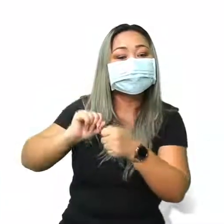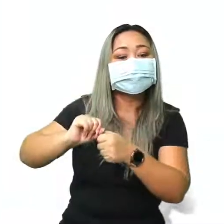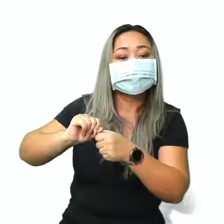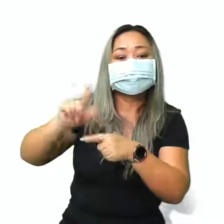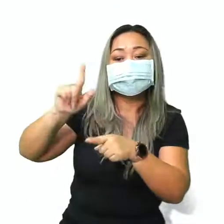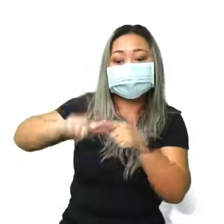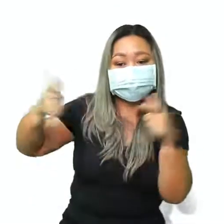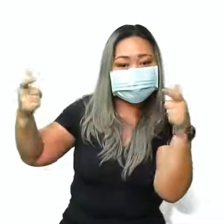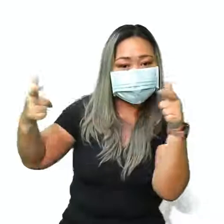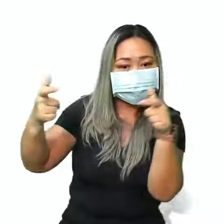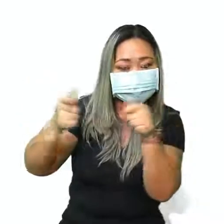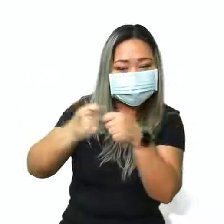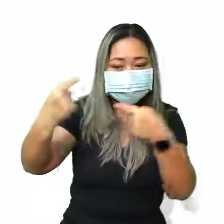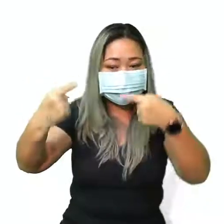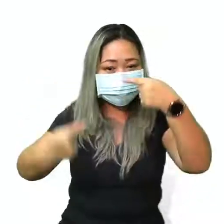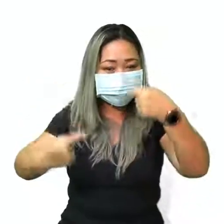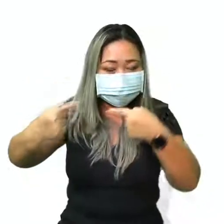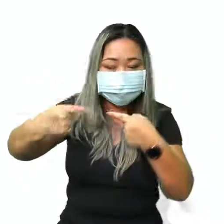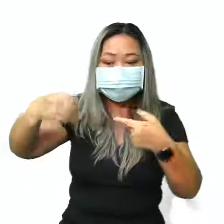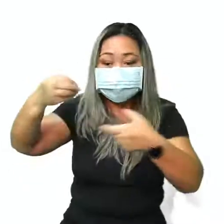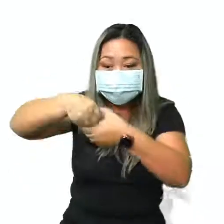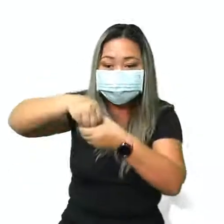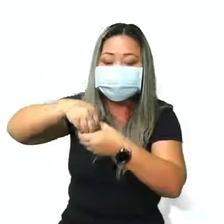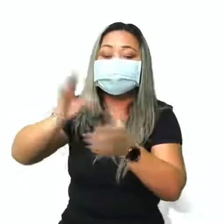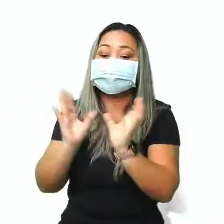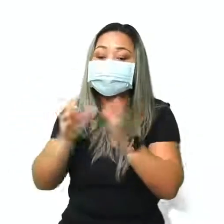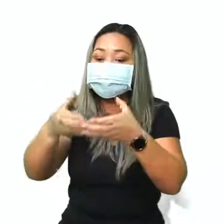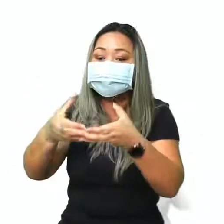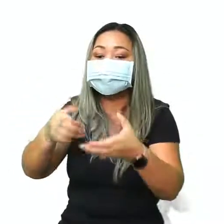tem letra B, diminuição da competição